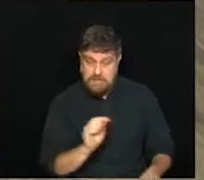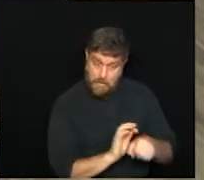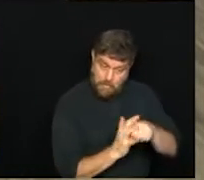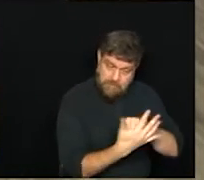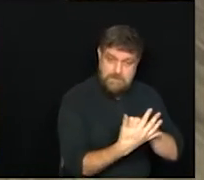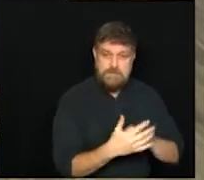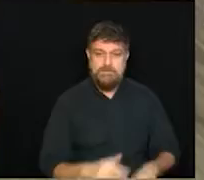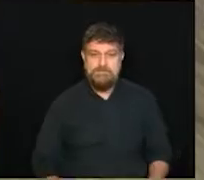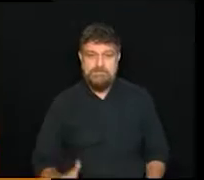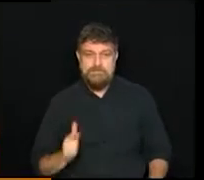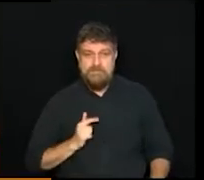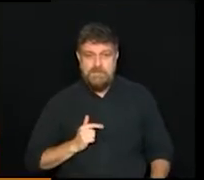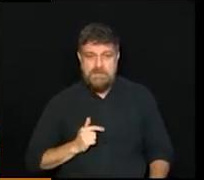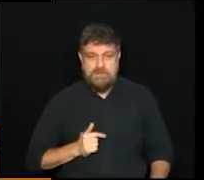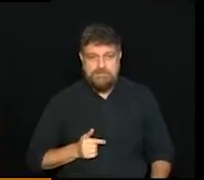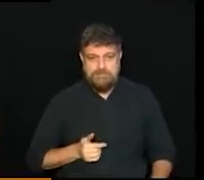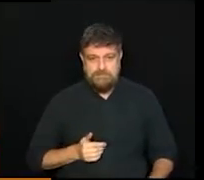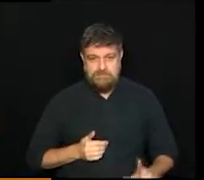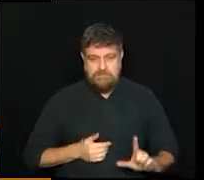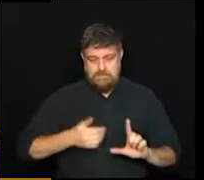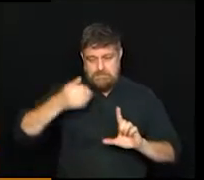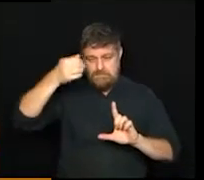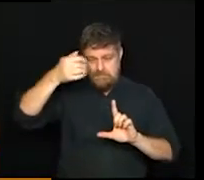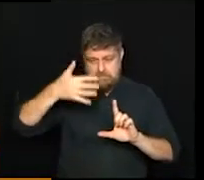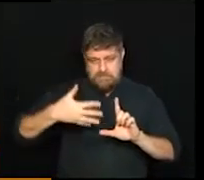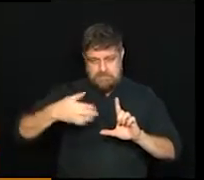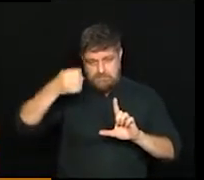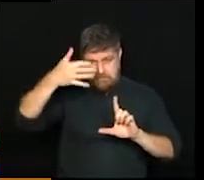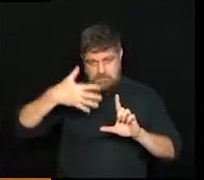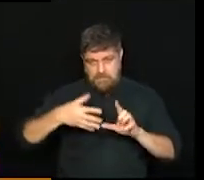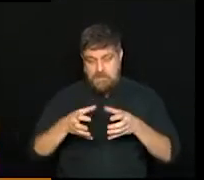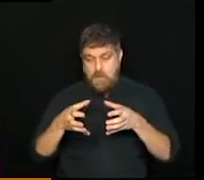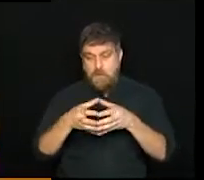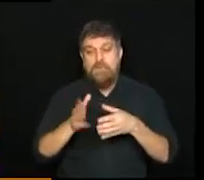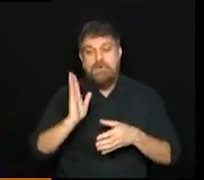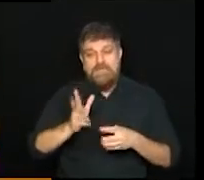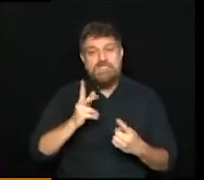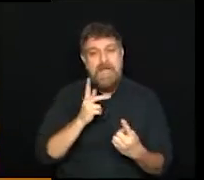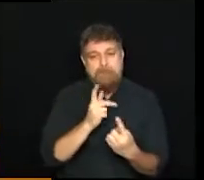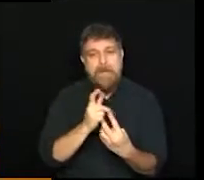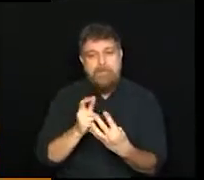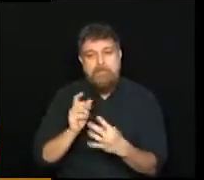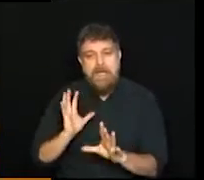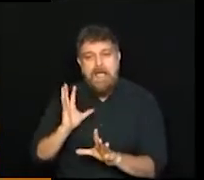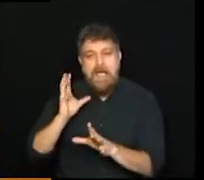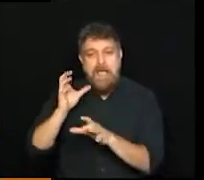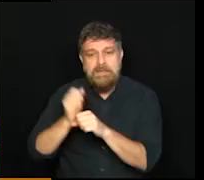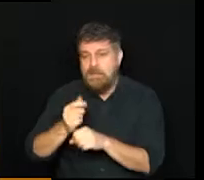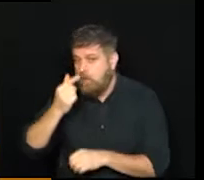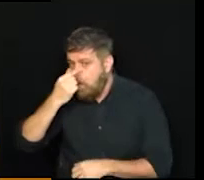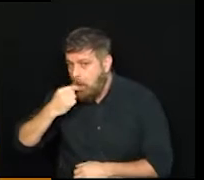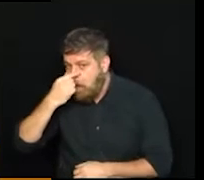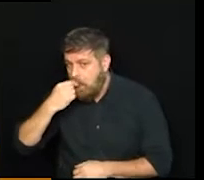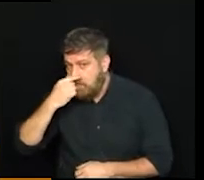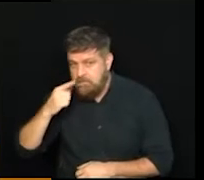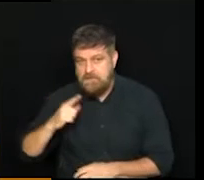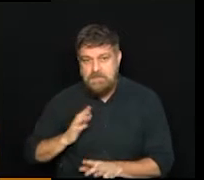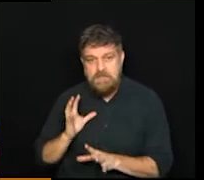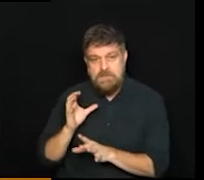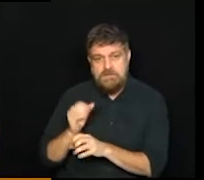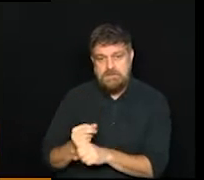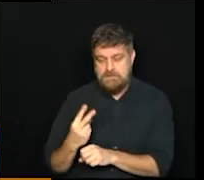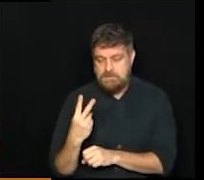Gabriel, você subindo um pouco mais a tela, tem, olha, todo o grupo que foi já imunizado até o momento contra a gripe, olha, num total